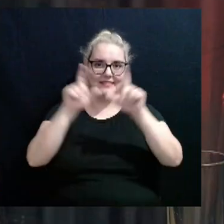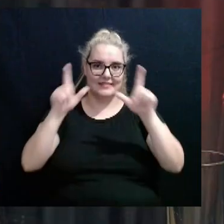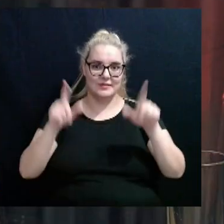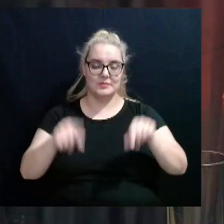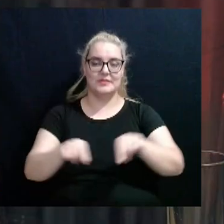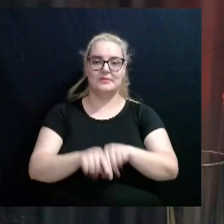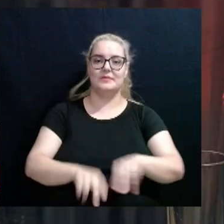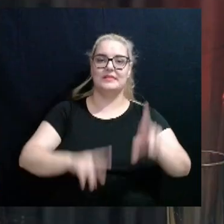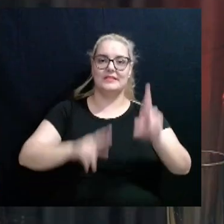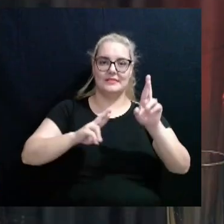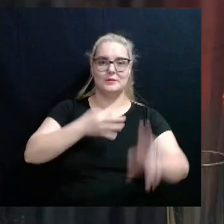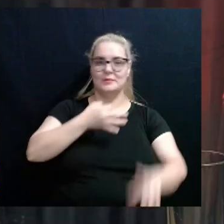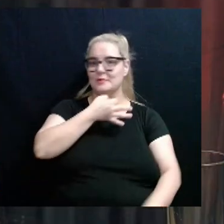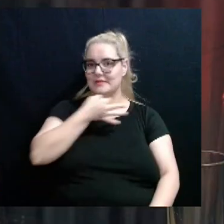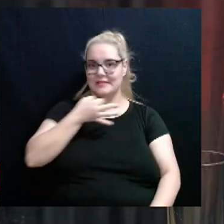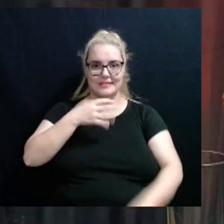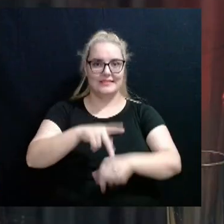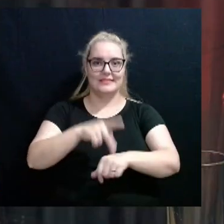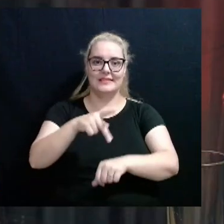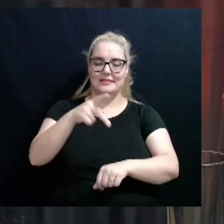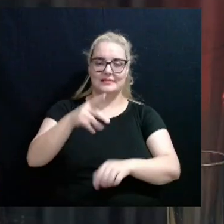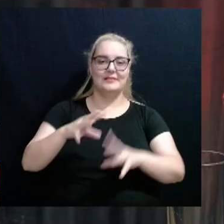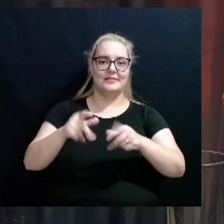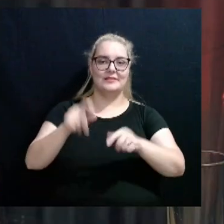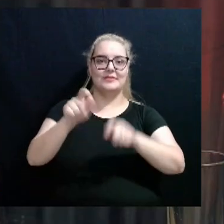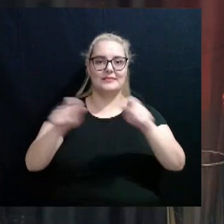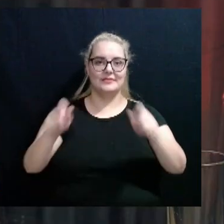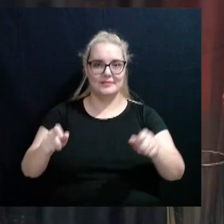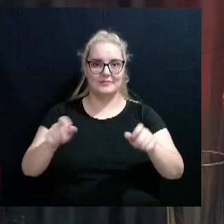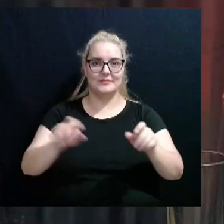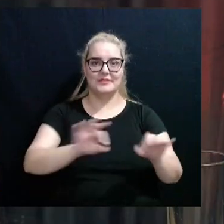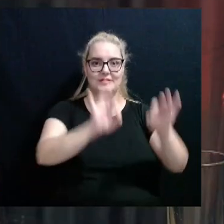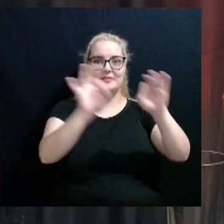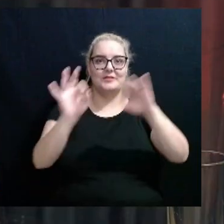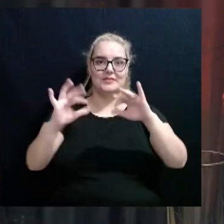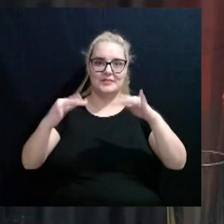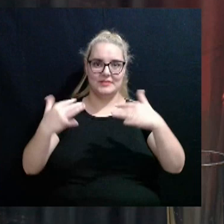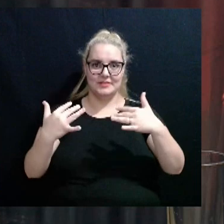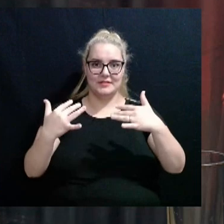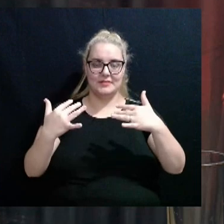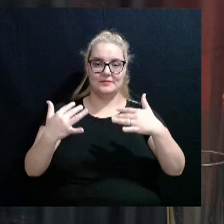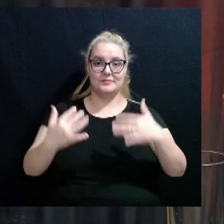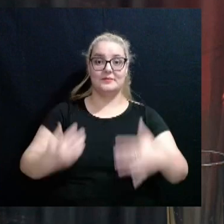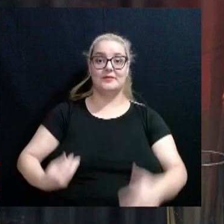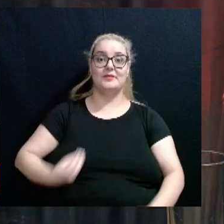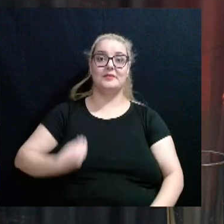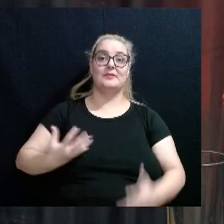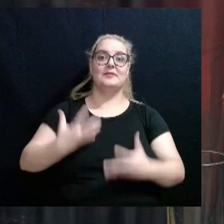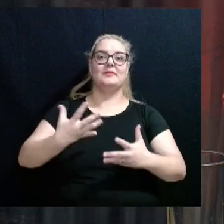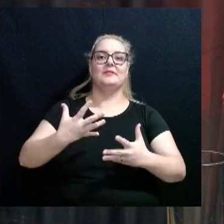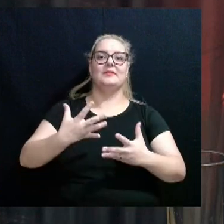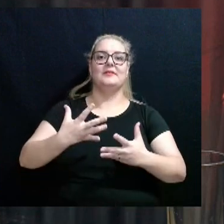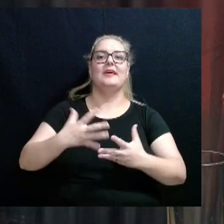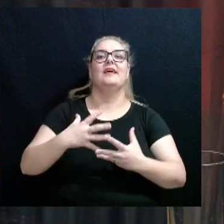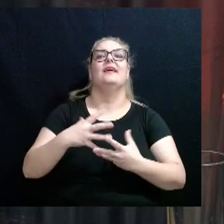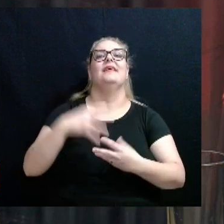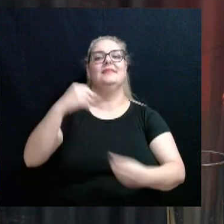excelente Páscoa, né, a todos aqueles que estão nos assistindo. Vivamos o espírito da Páscoa. Essa é a